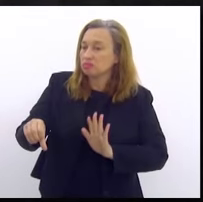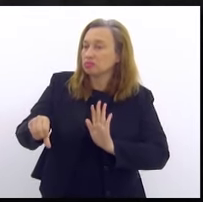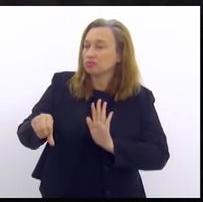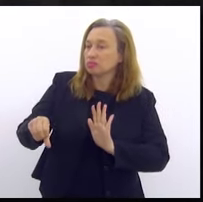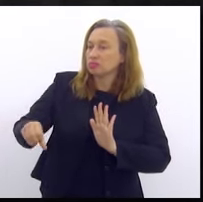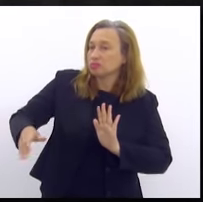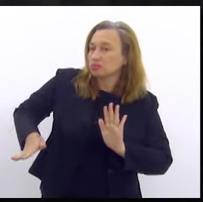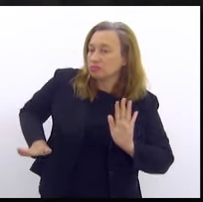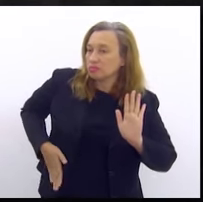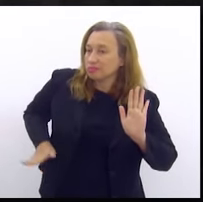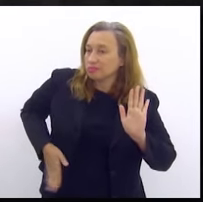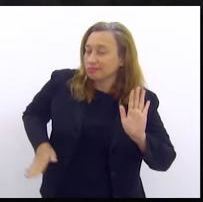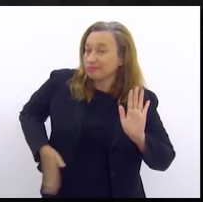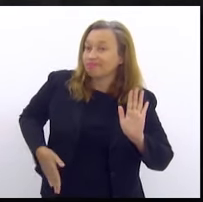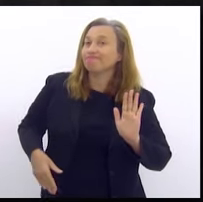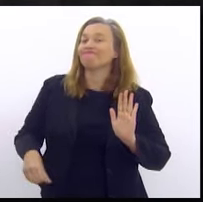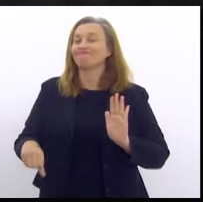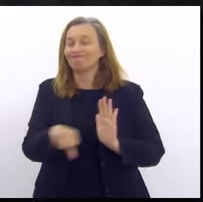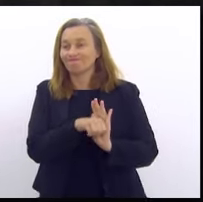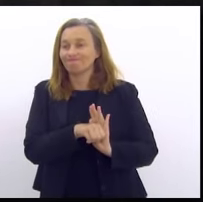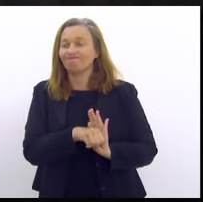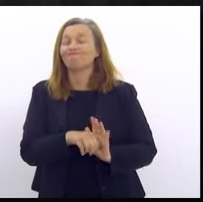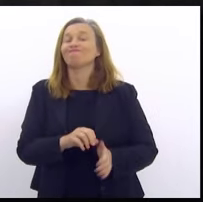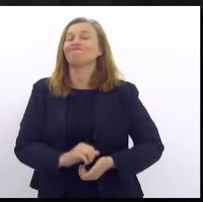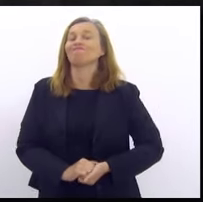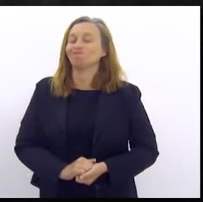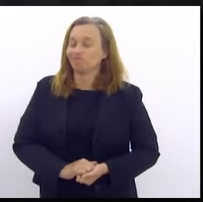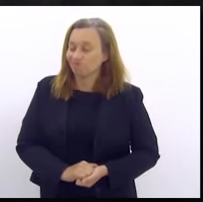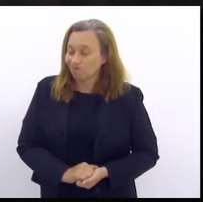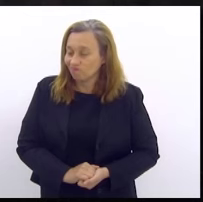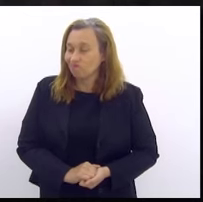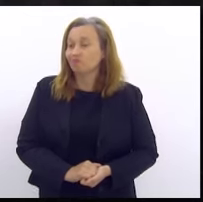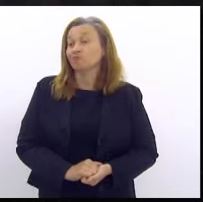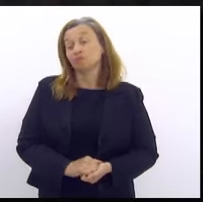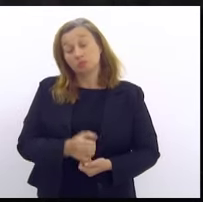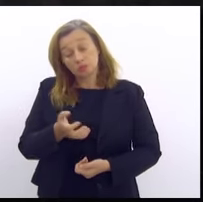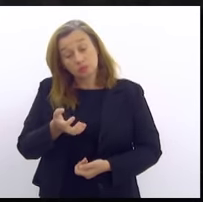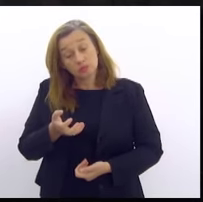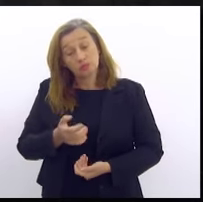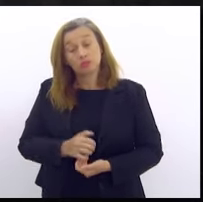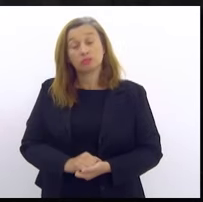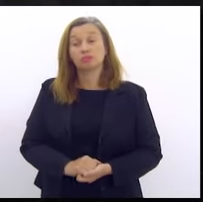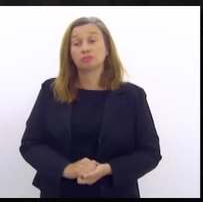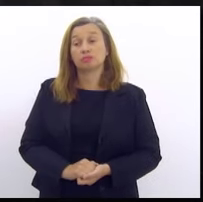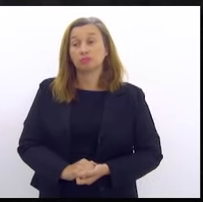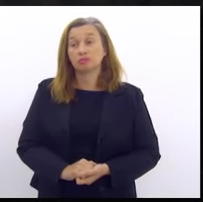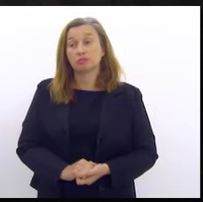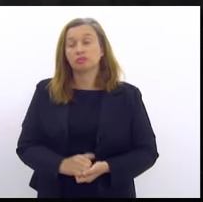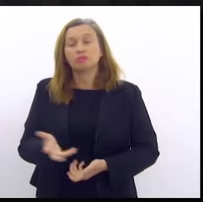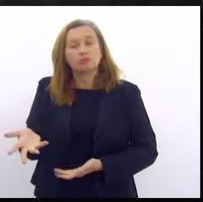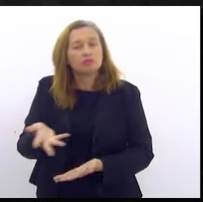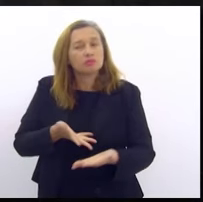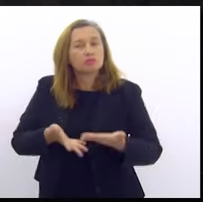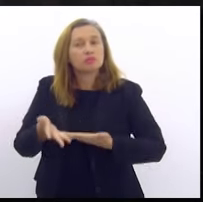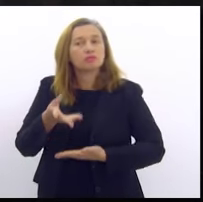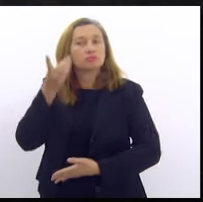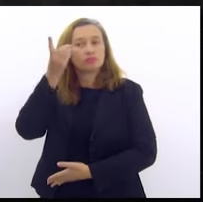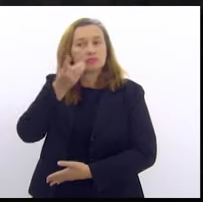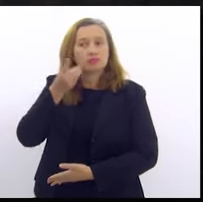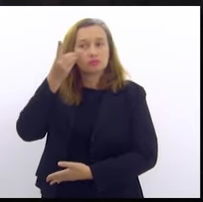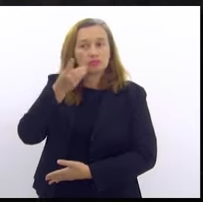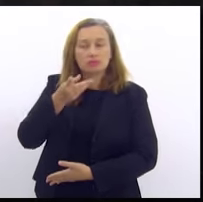criminosos. Esse requinte. E aí eu quero aqui compartilhar com a deputada